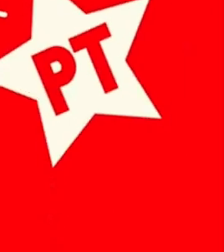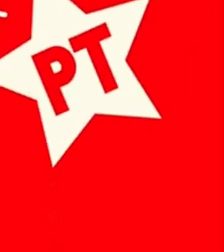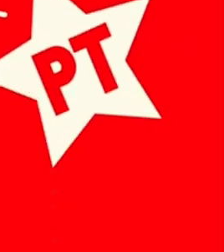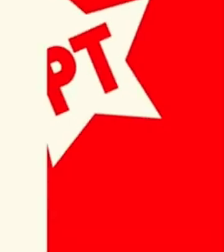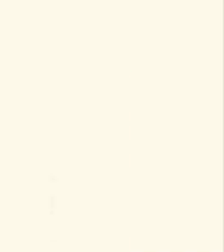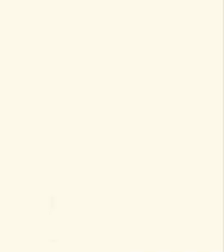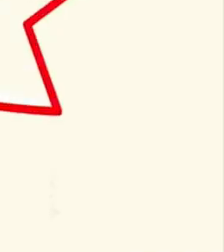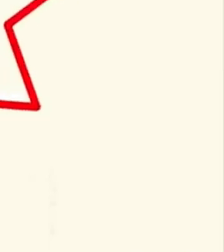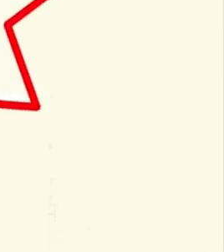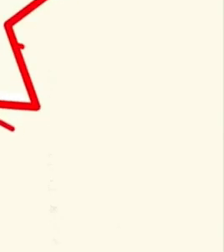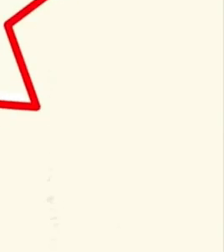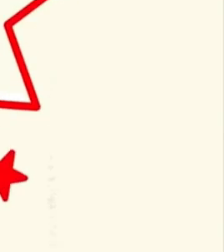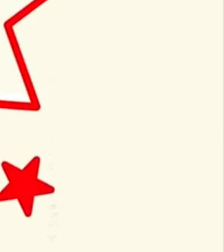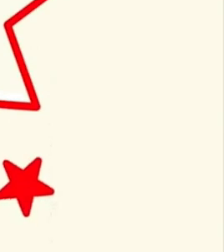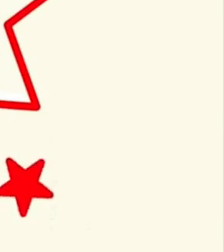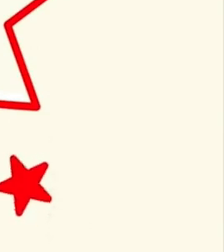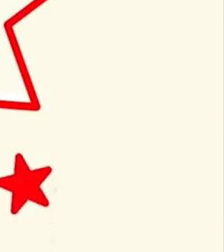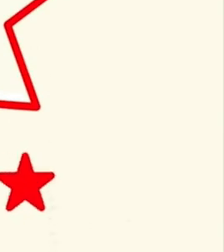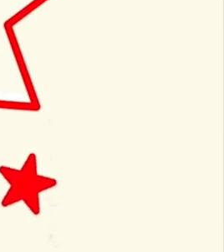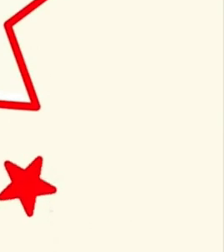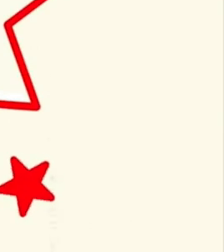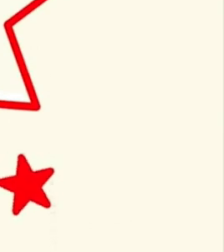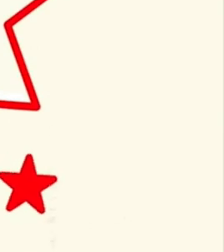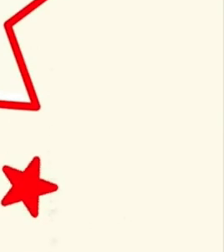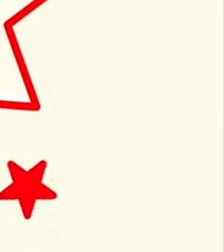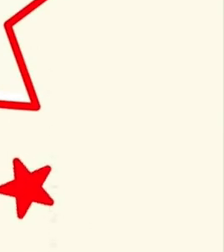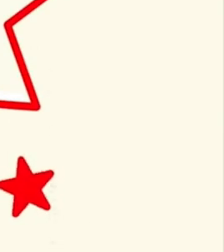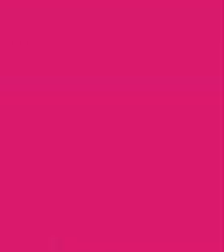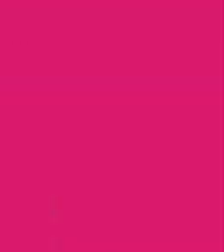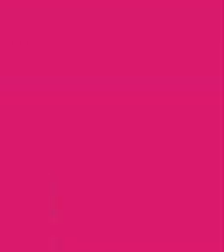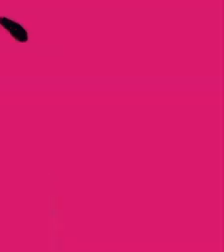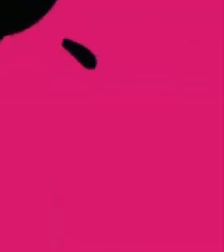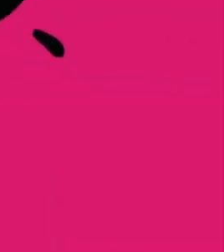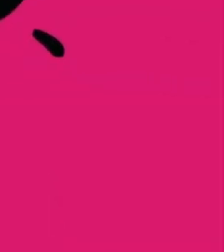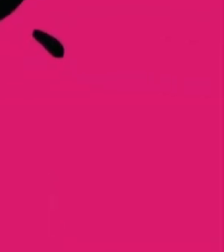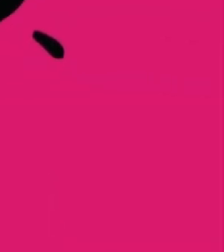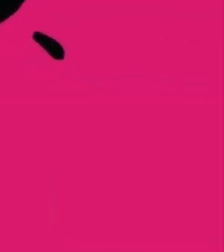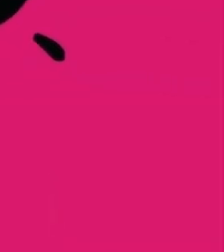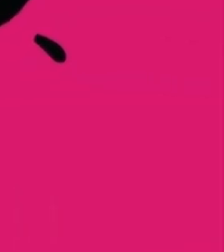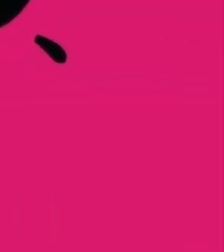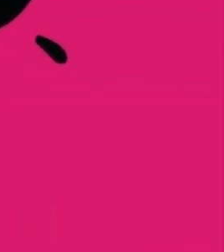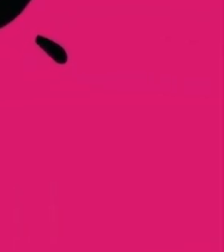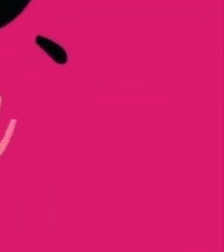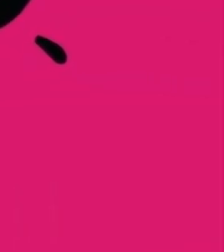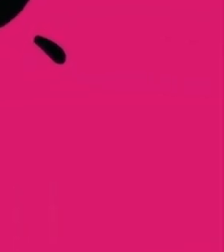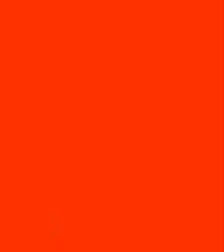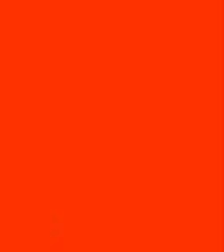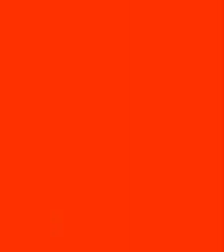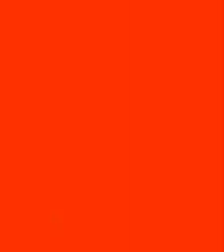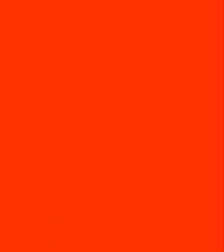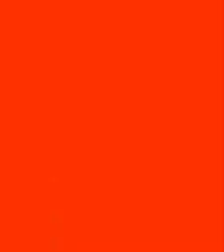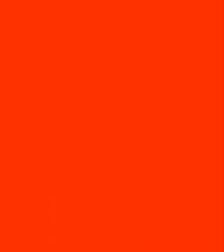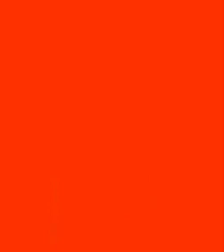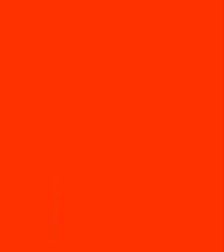brilha, ela é quem vai me guiar. Ser guerreira é minha